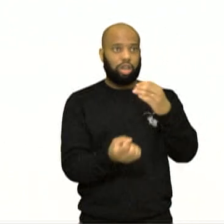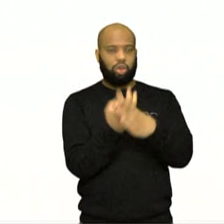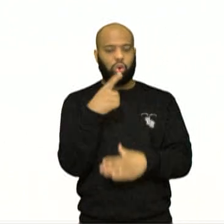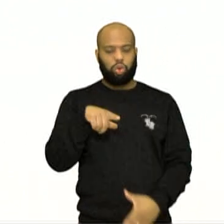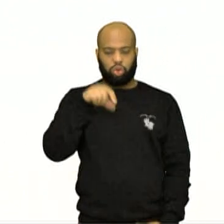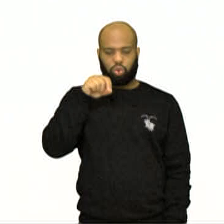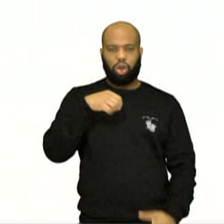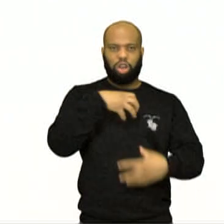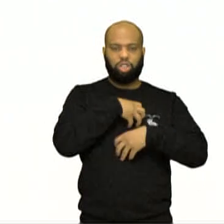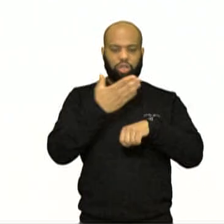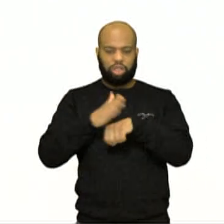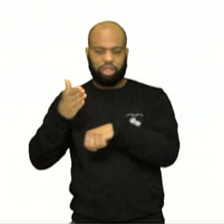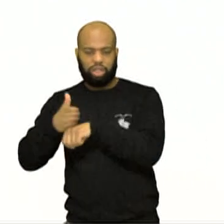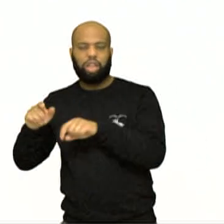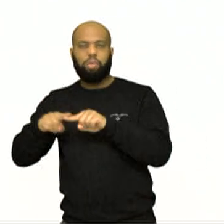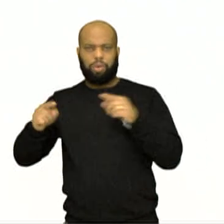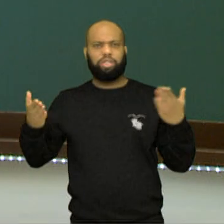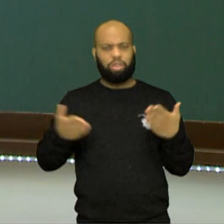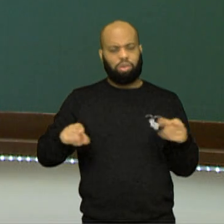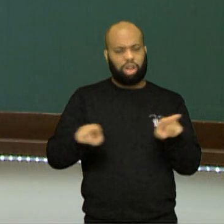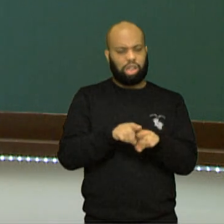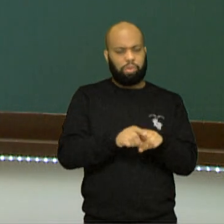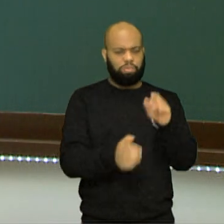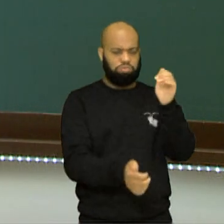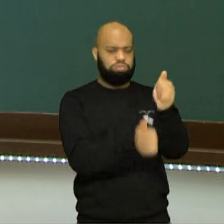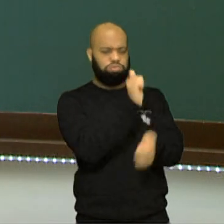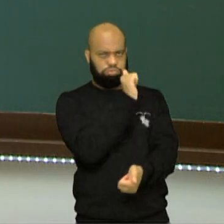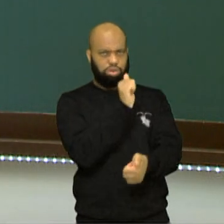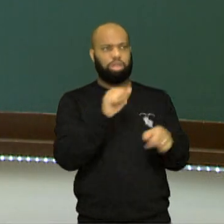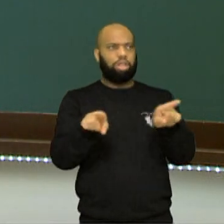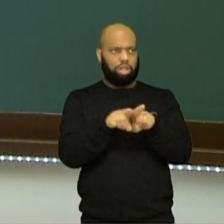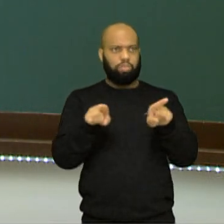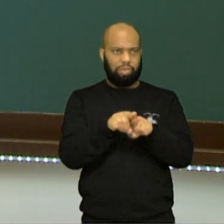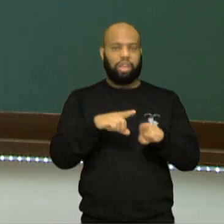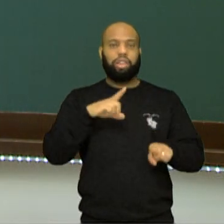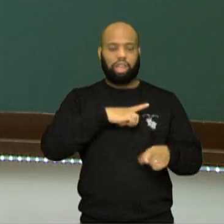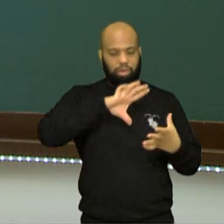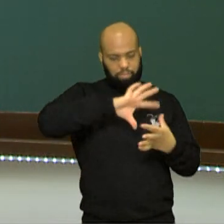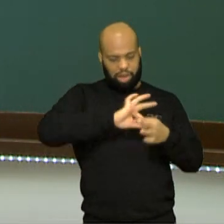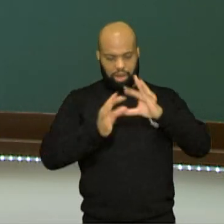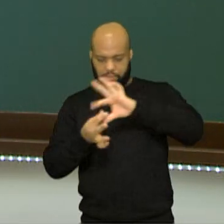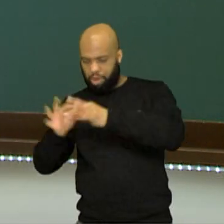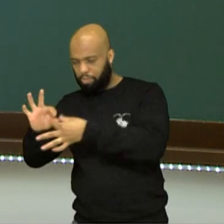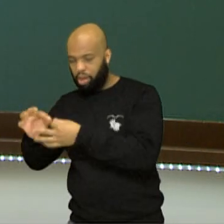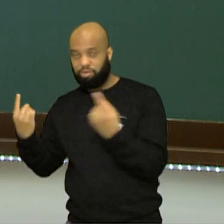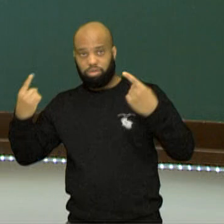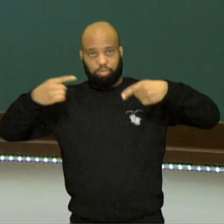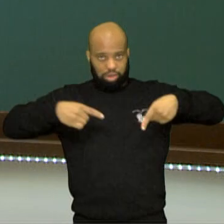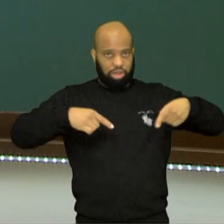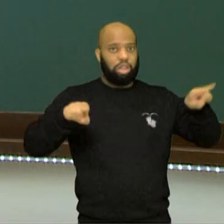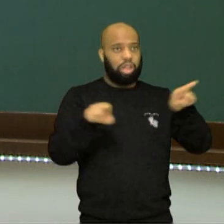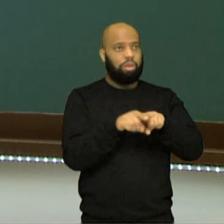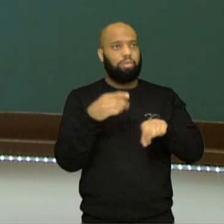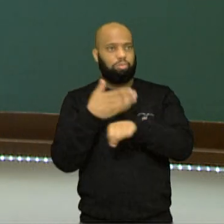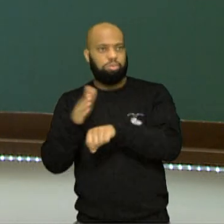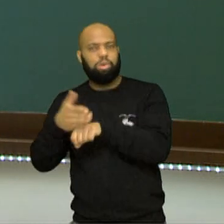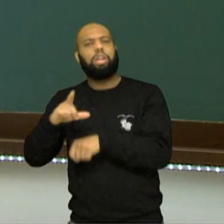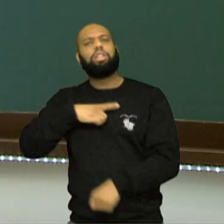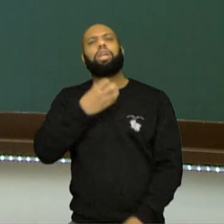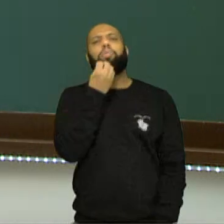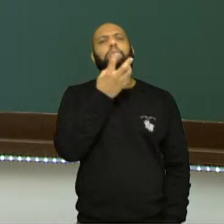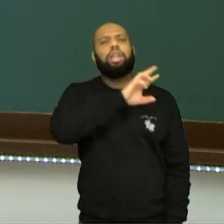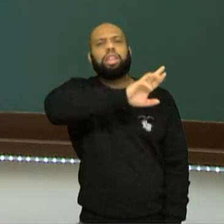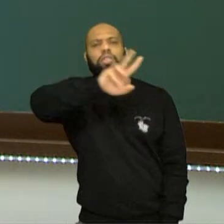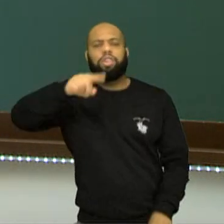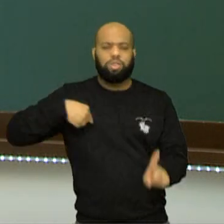de treinamento, mas atualmente é um esporte, inclusive, olímpico. E a prática da escalada traz